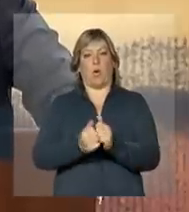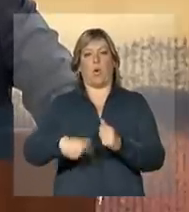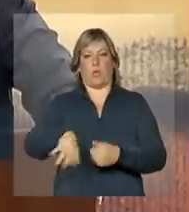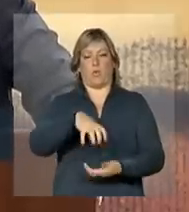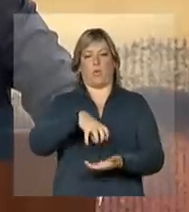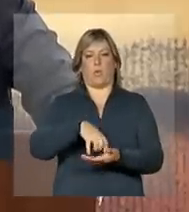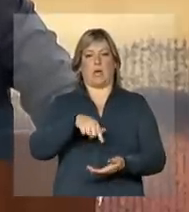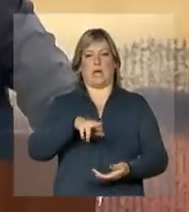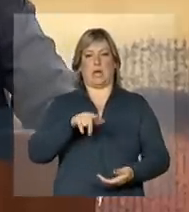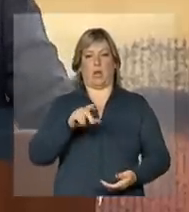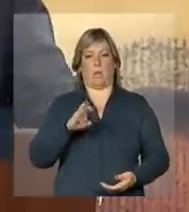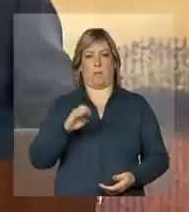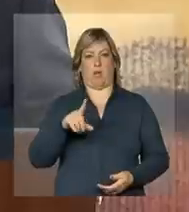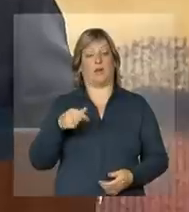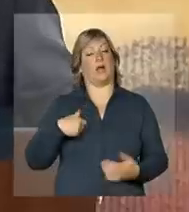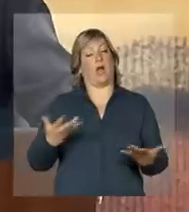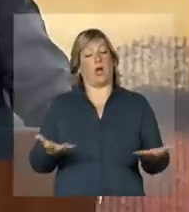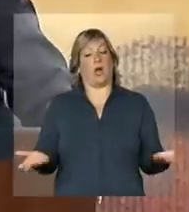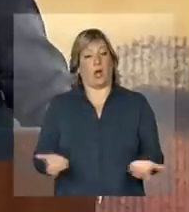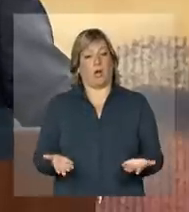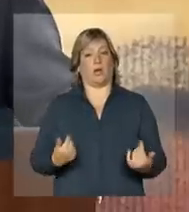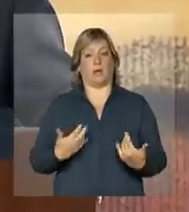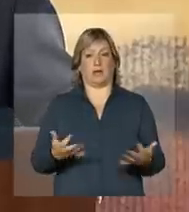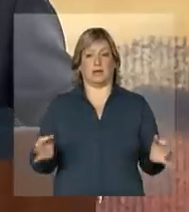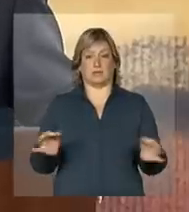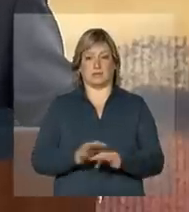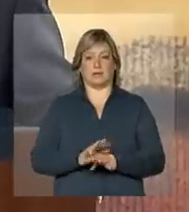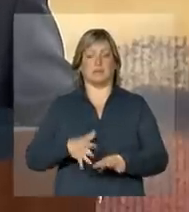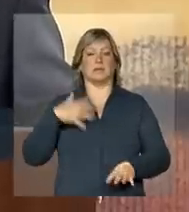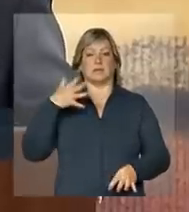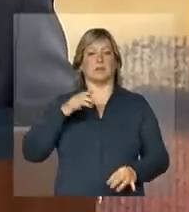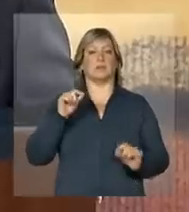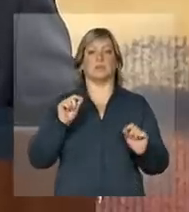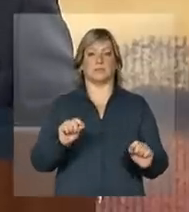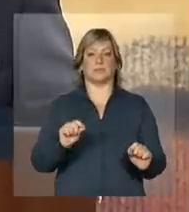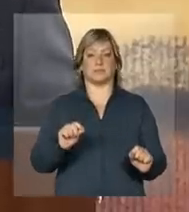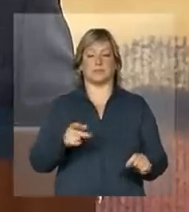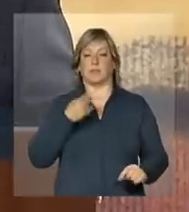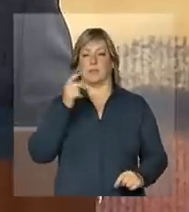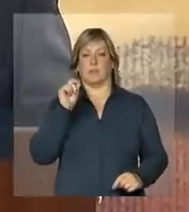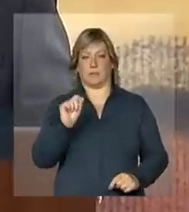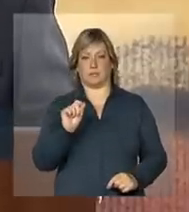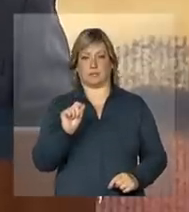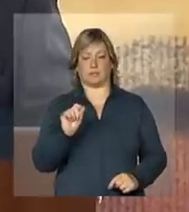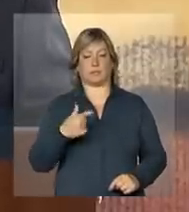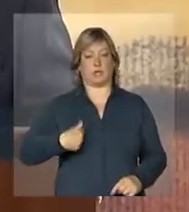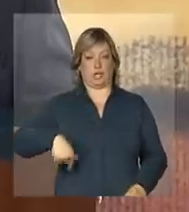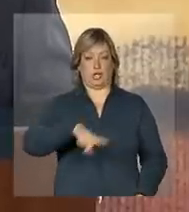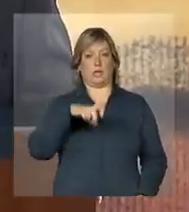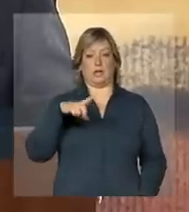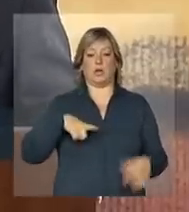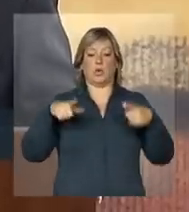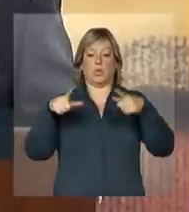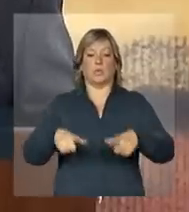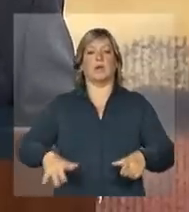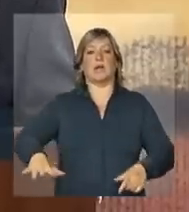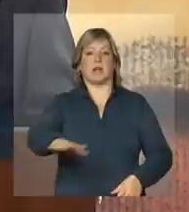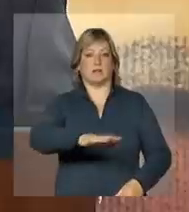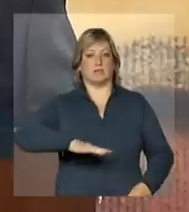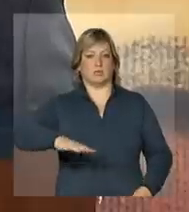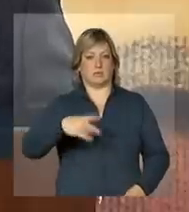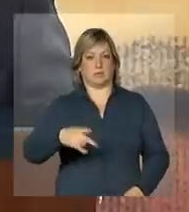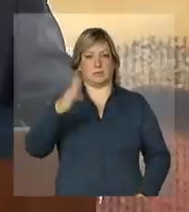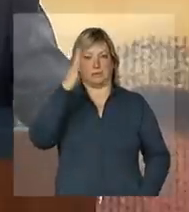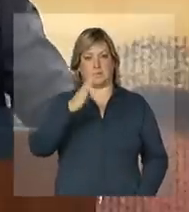dizendo o seguinte nós temos regiões do Brasil onde as